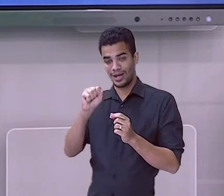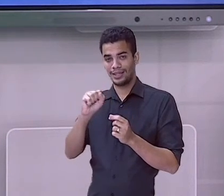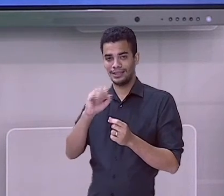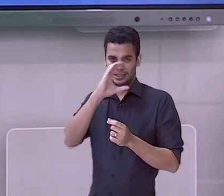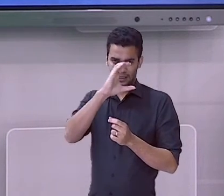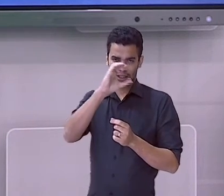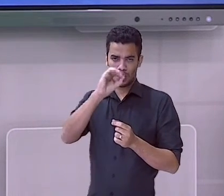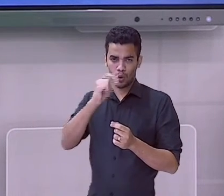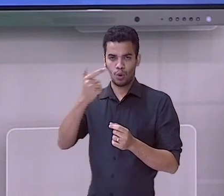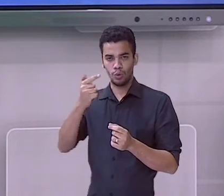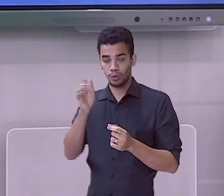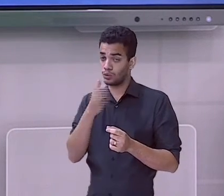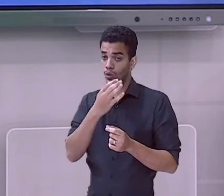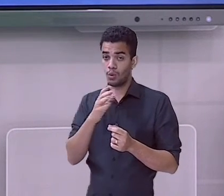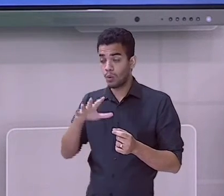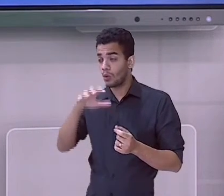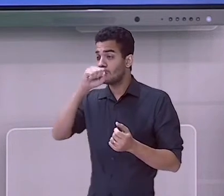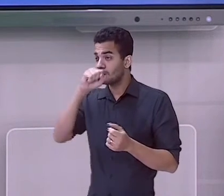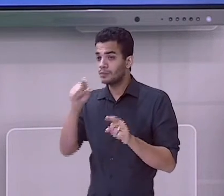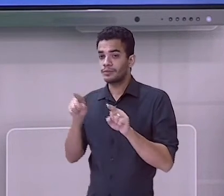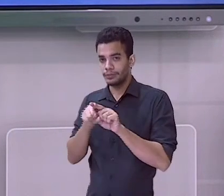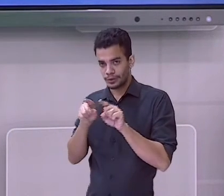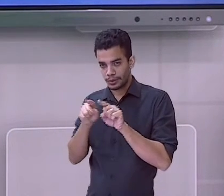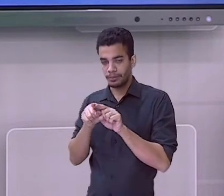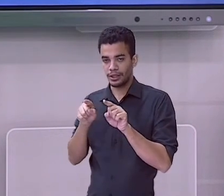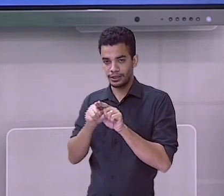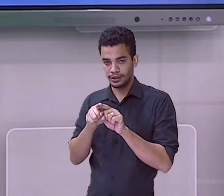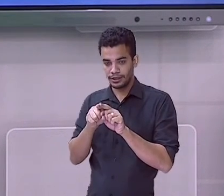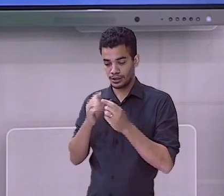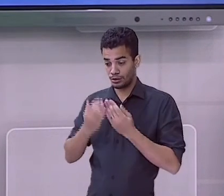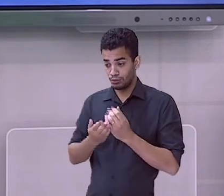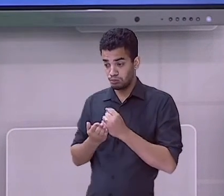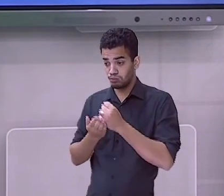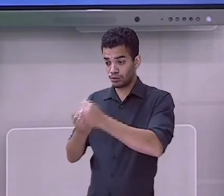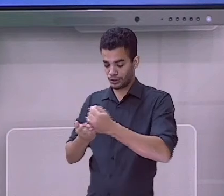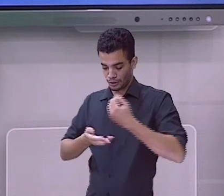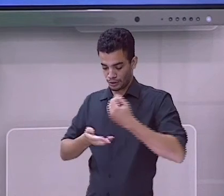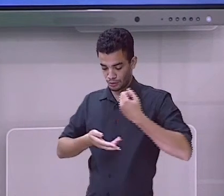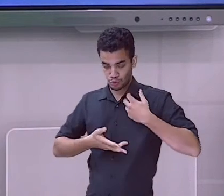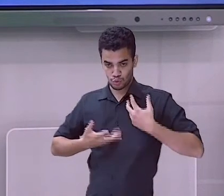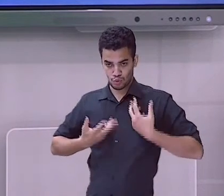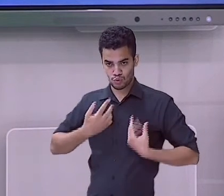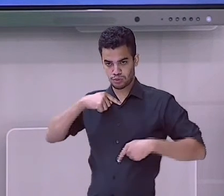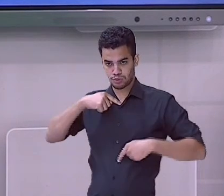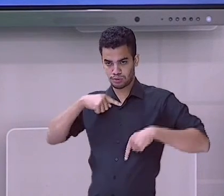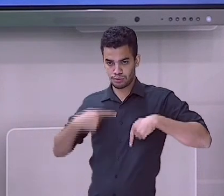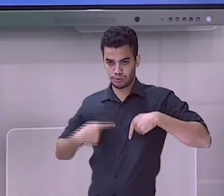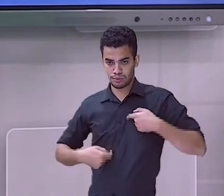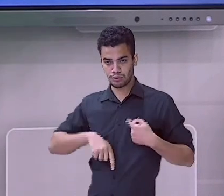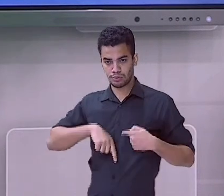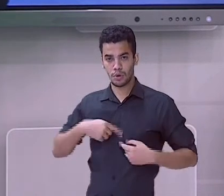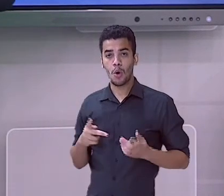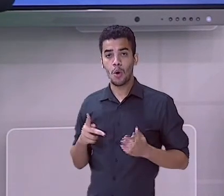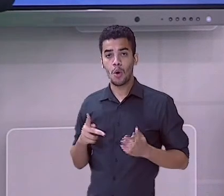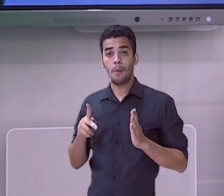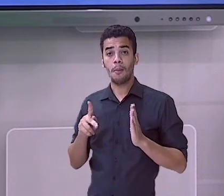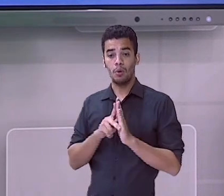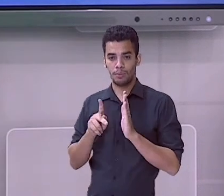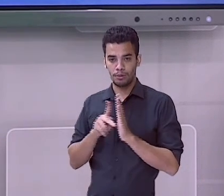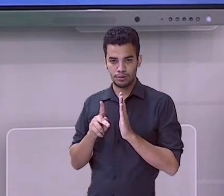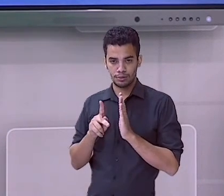nossa imunidade e nossa defesa. As plaquetas são fragmentos celulares e vão auxiliar